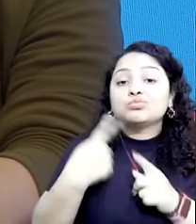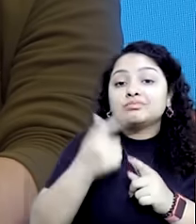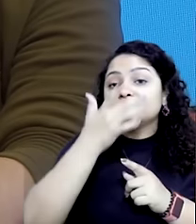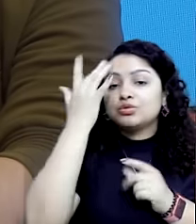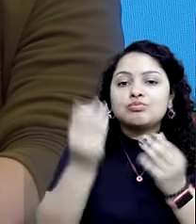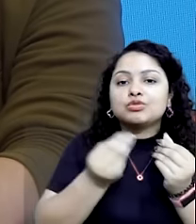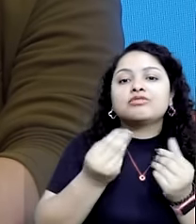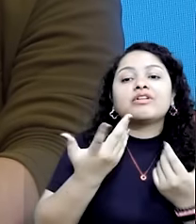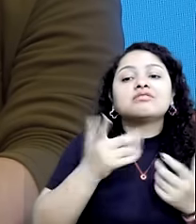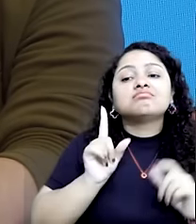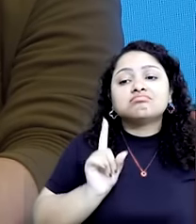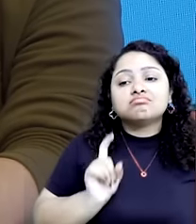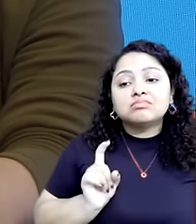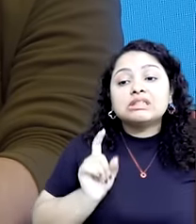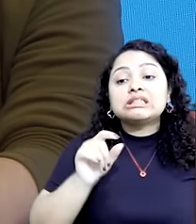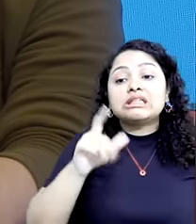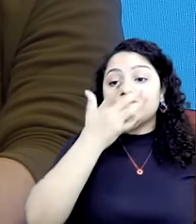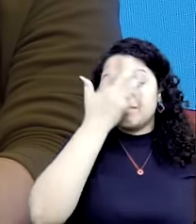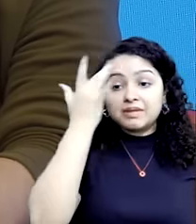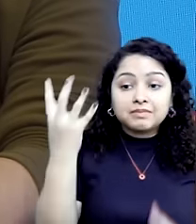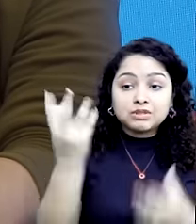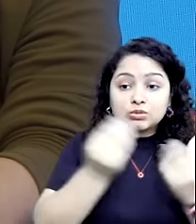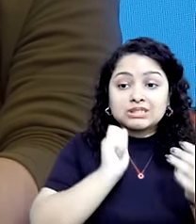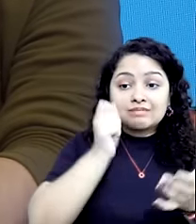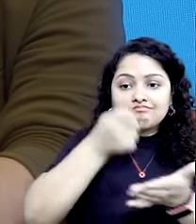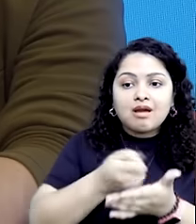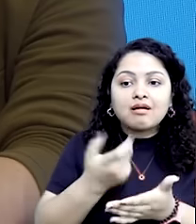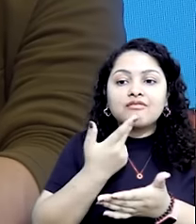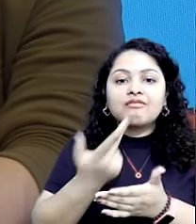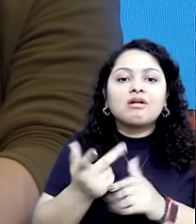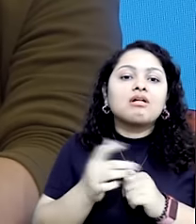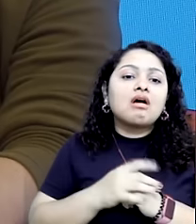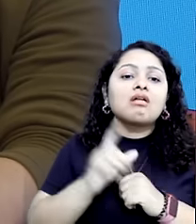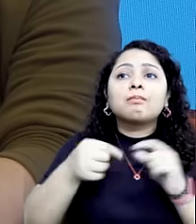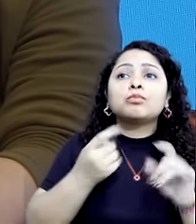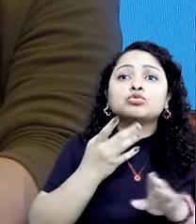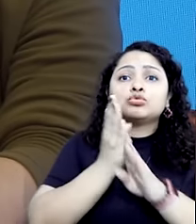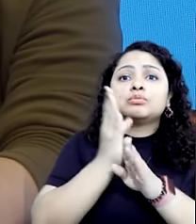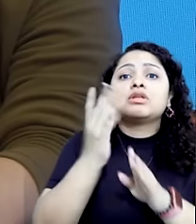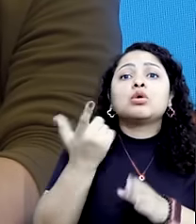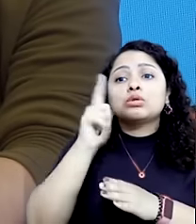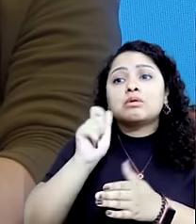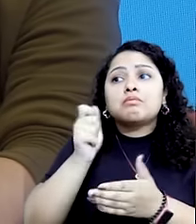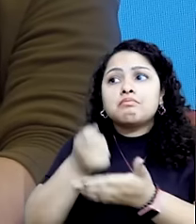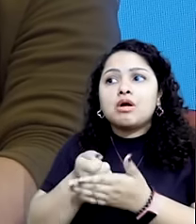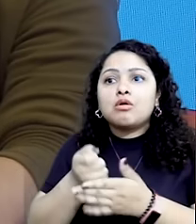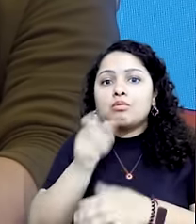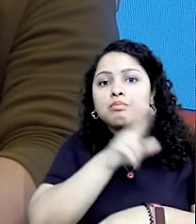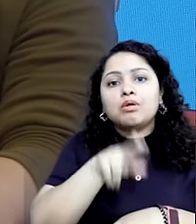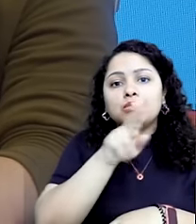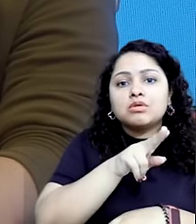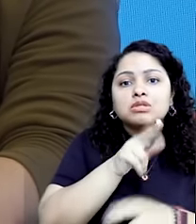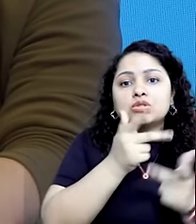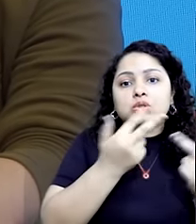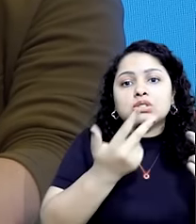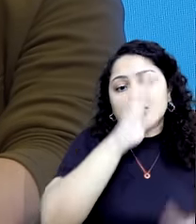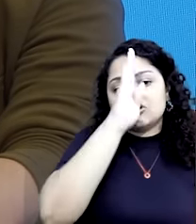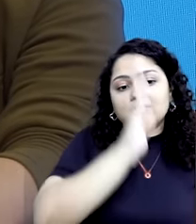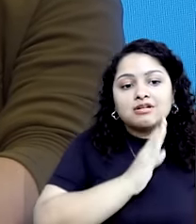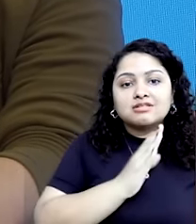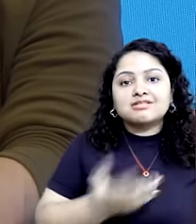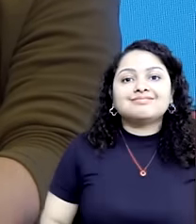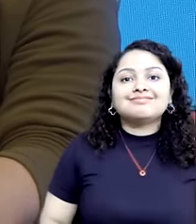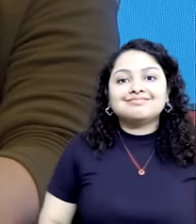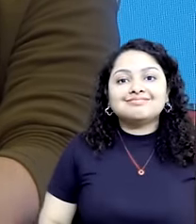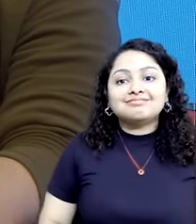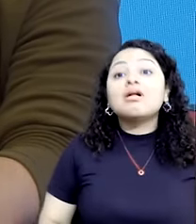frustrando eu conheço um monte de gente que paga aí fala assim depois eu descobri que eu pago para usar só o que é de graça